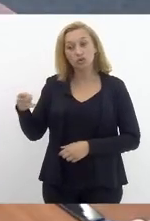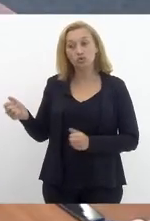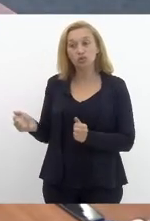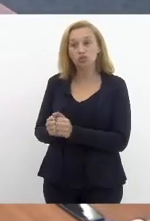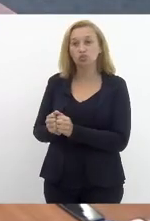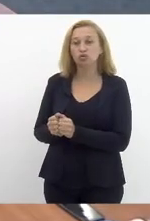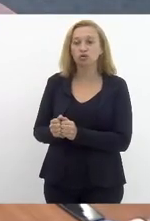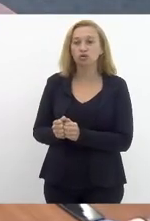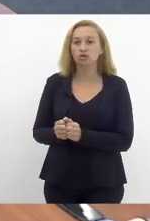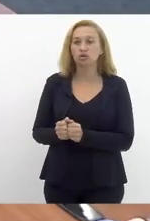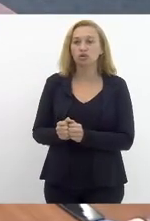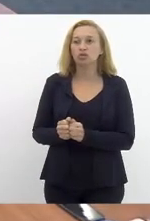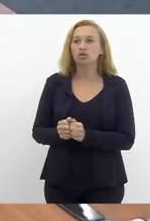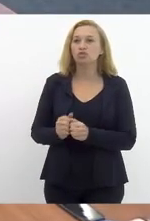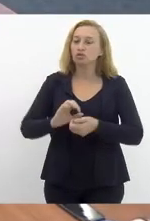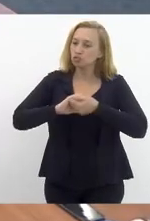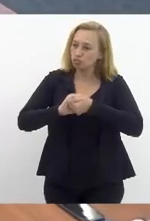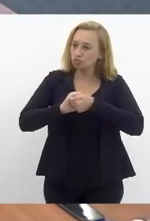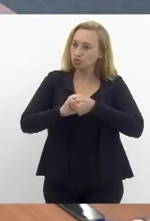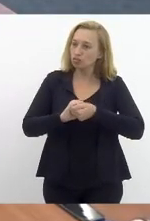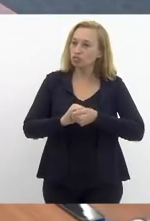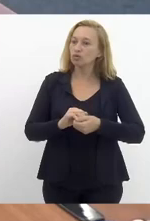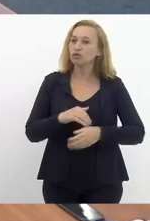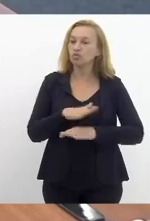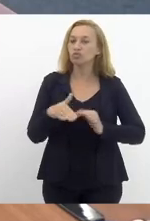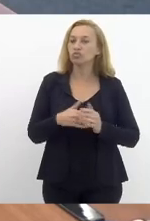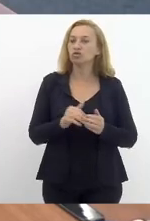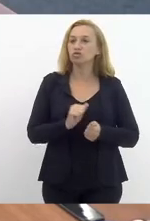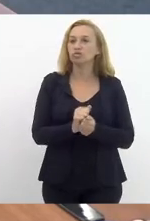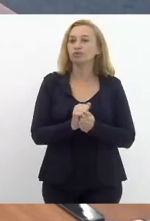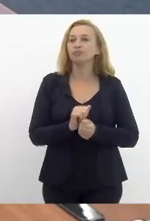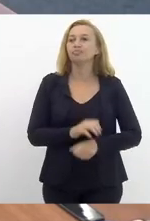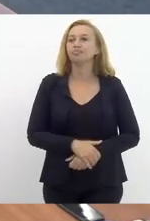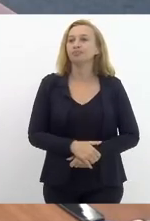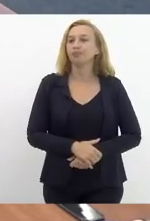todos somos um só, ninguém é forte sozinho. Vem para cá.